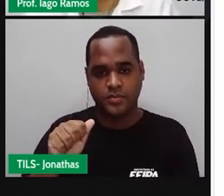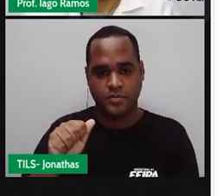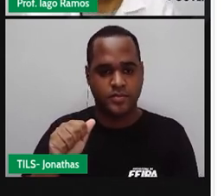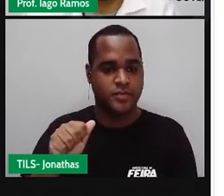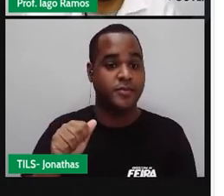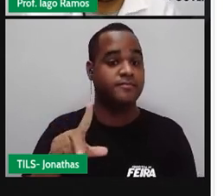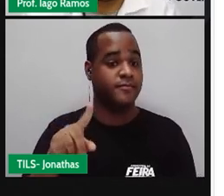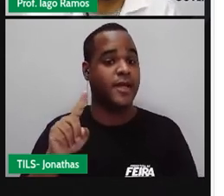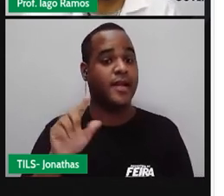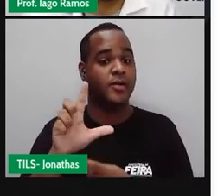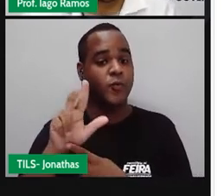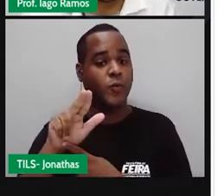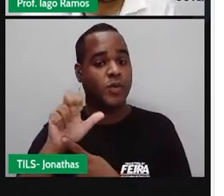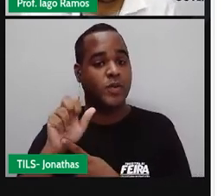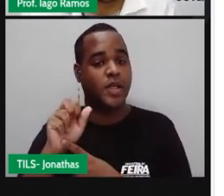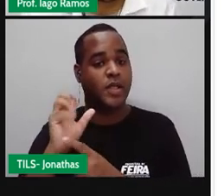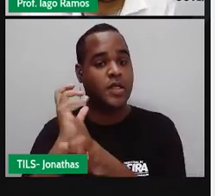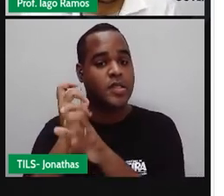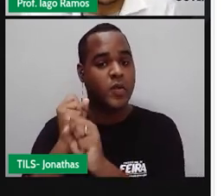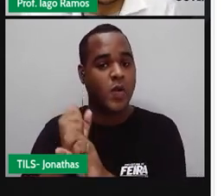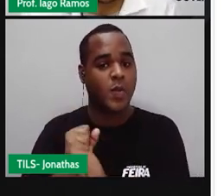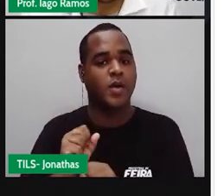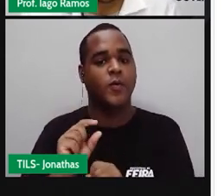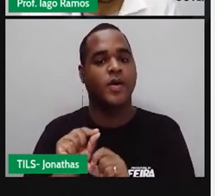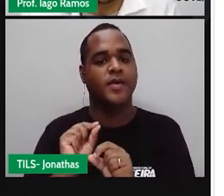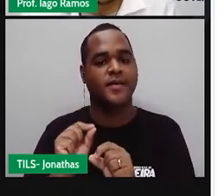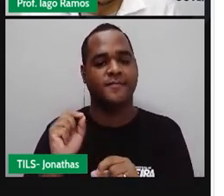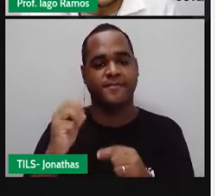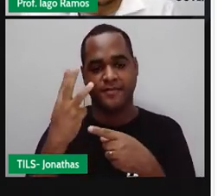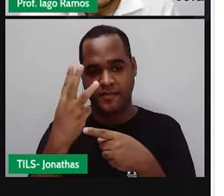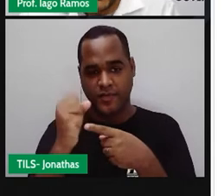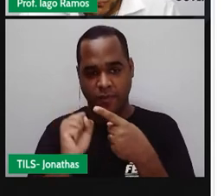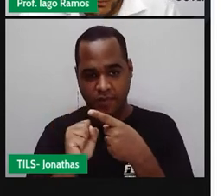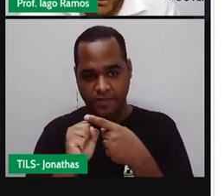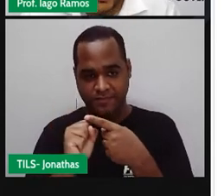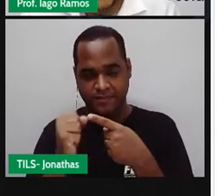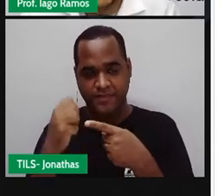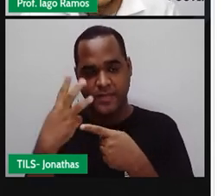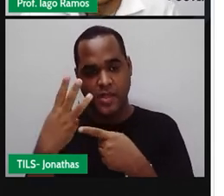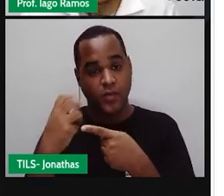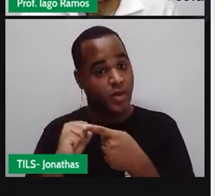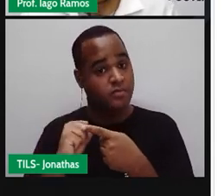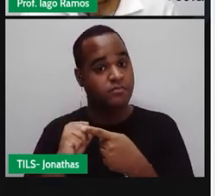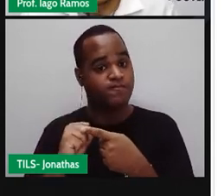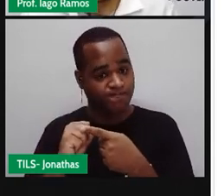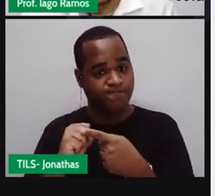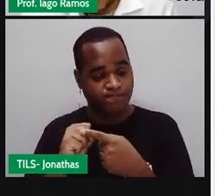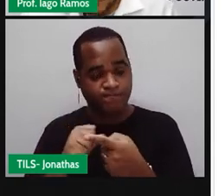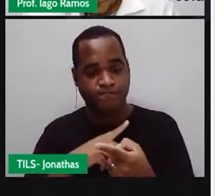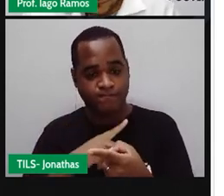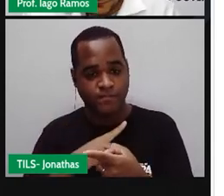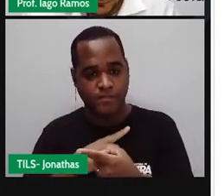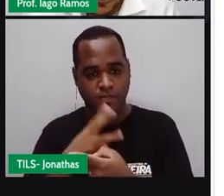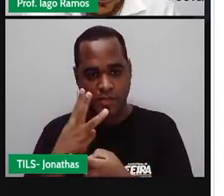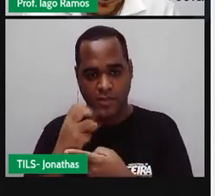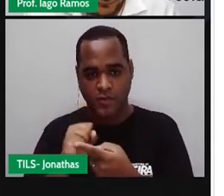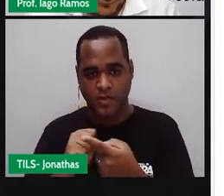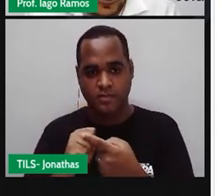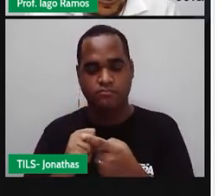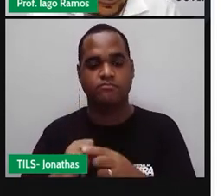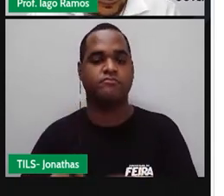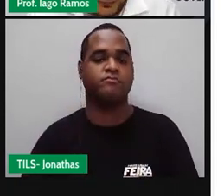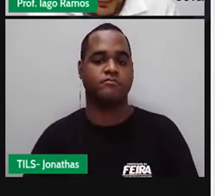qual foi a contribuição de Luna 3 oitavos ó três oitavos